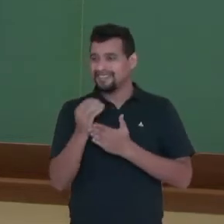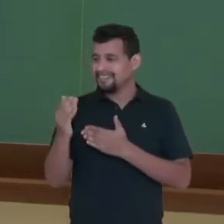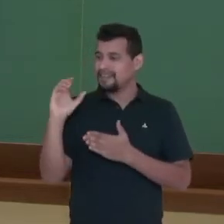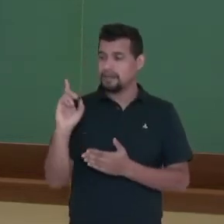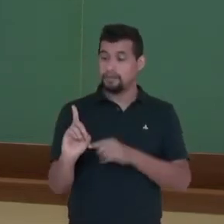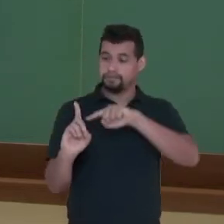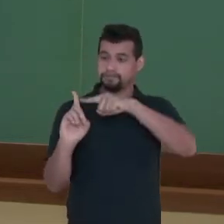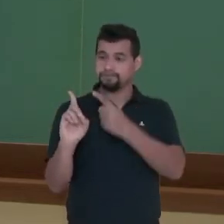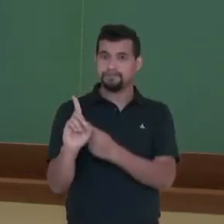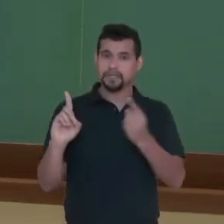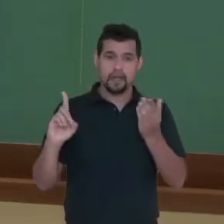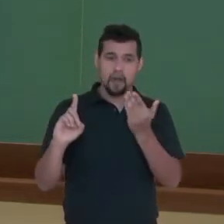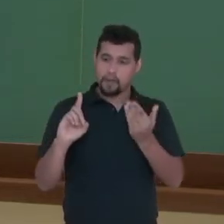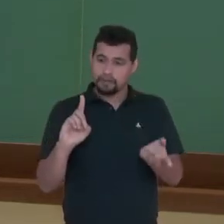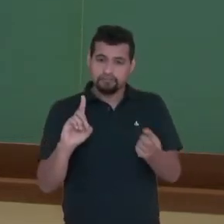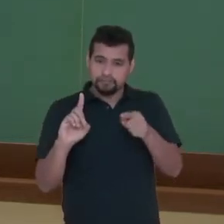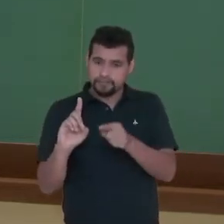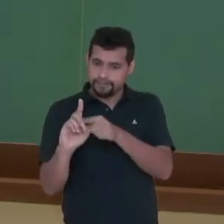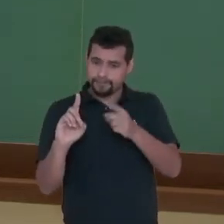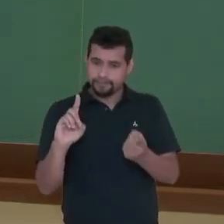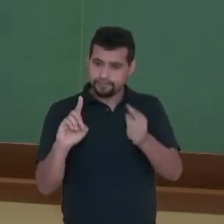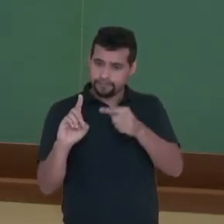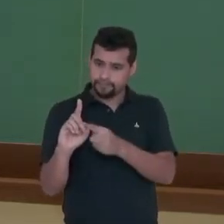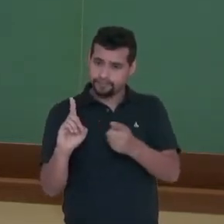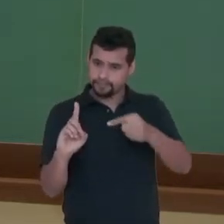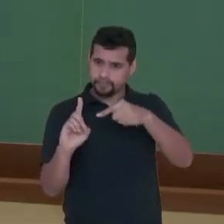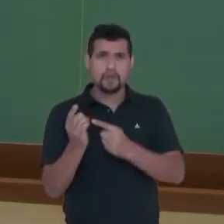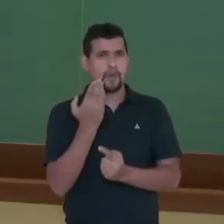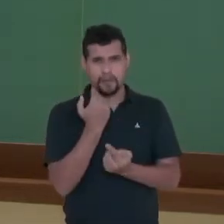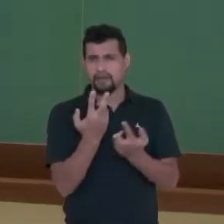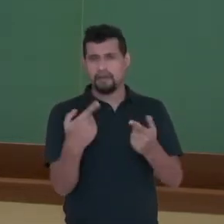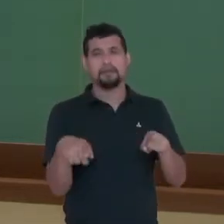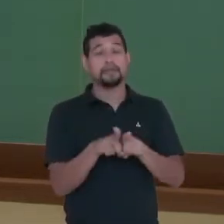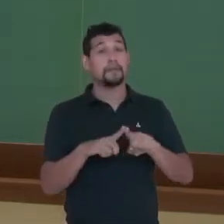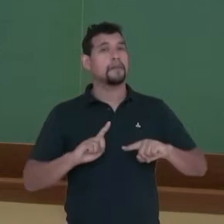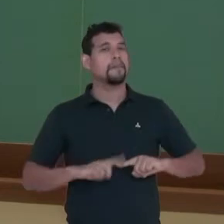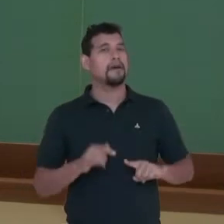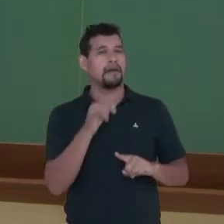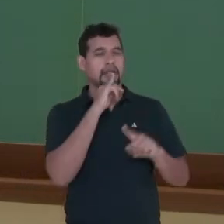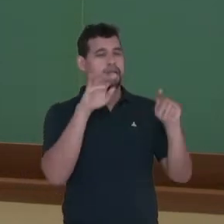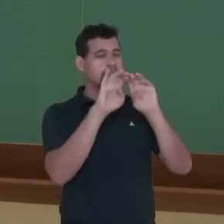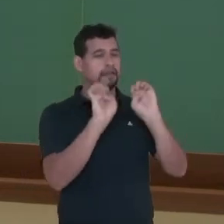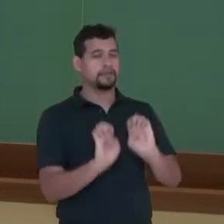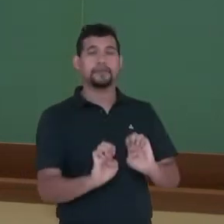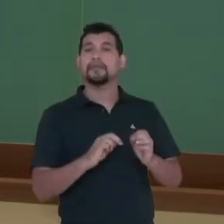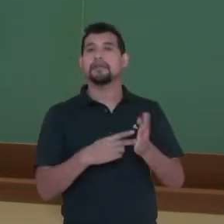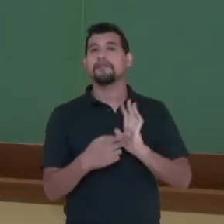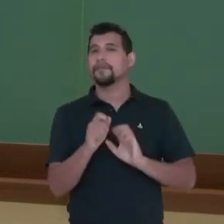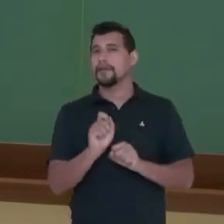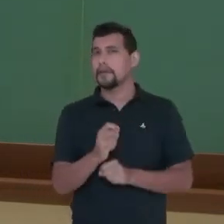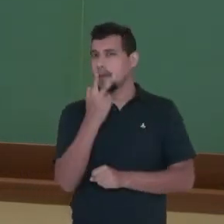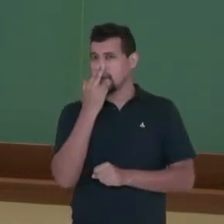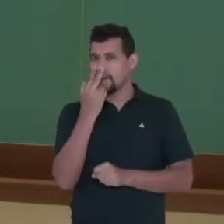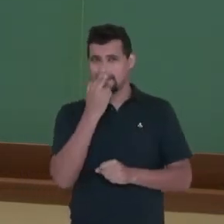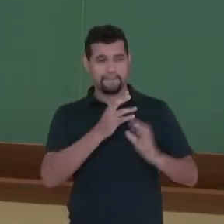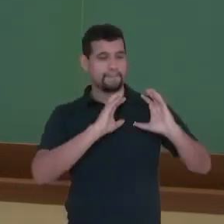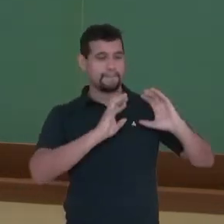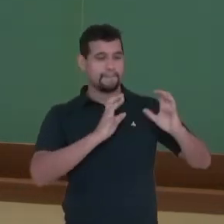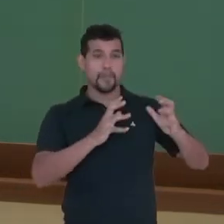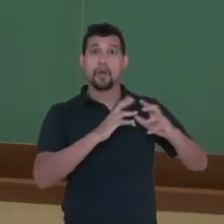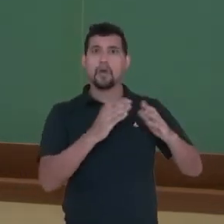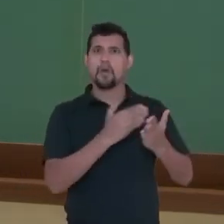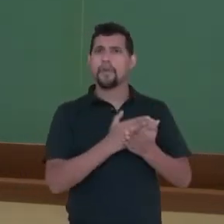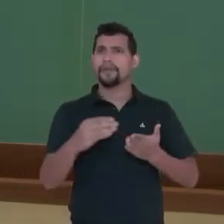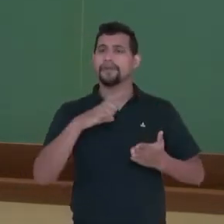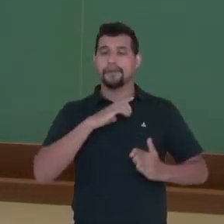embriãozinho. Depois o que acontece? Essa estrutura que parecia uma bola, ela começa a